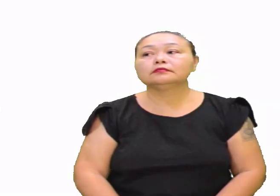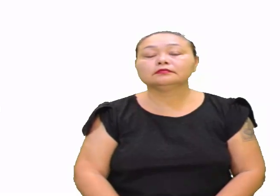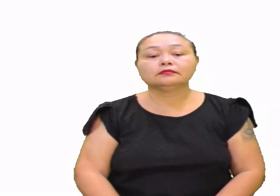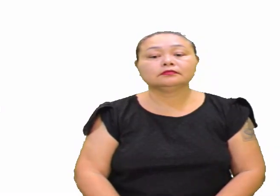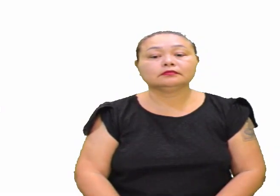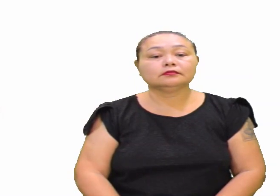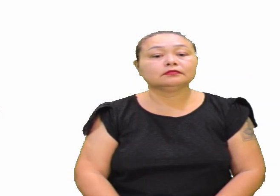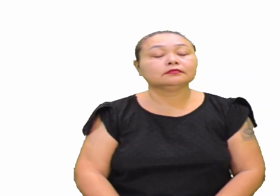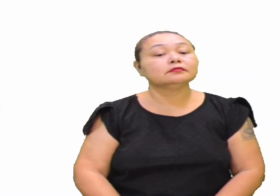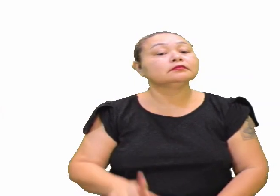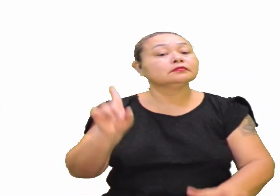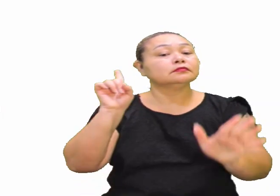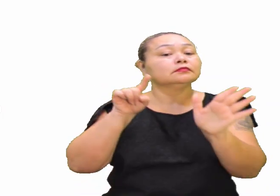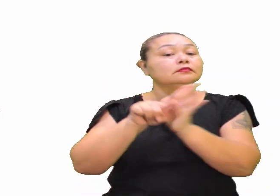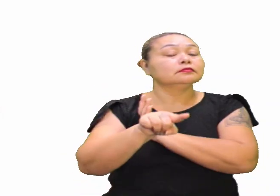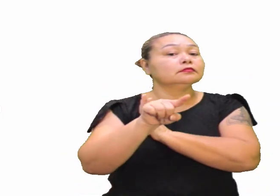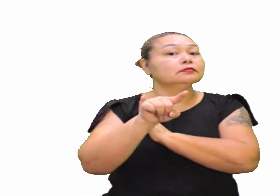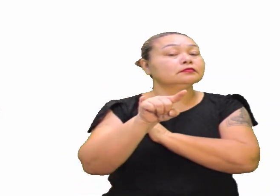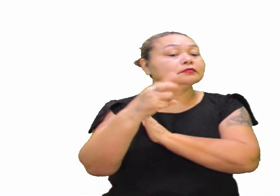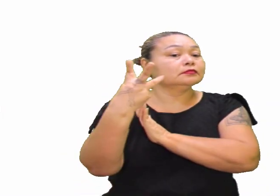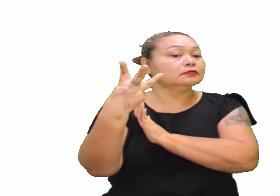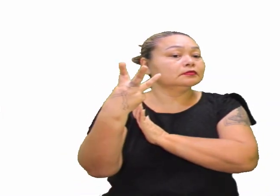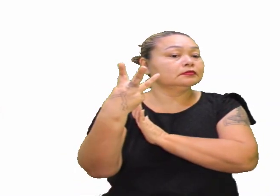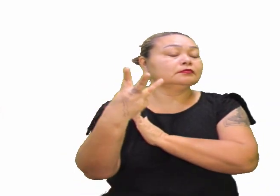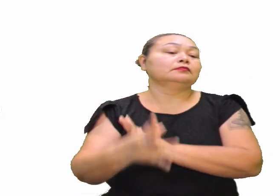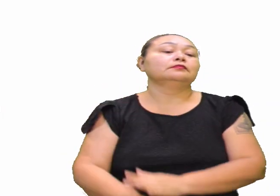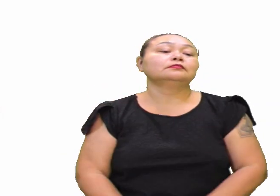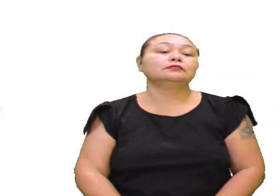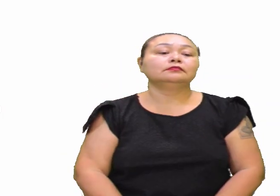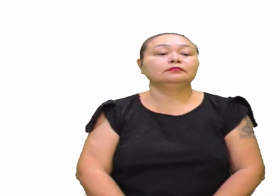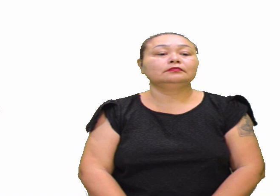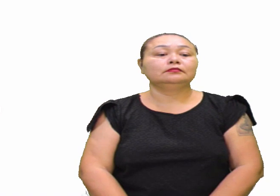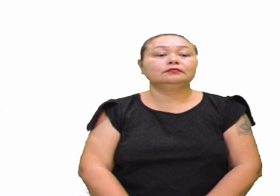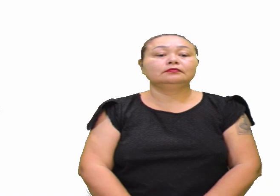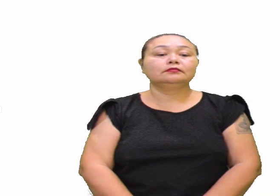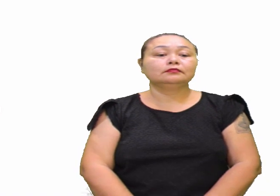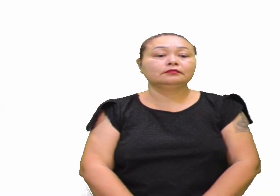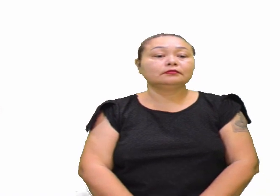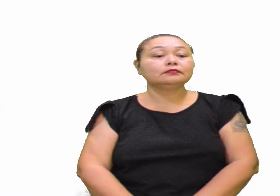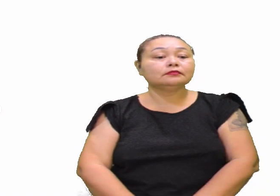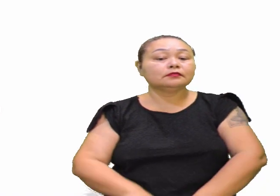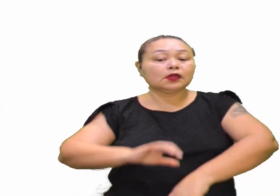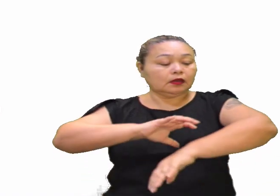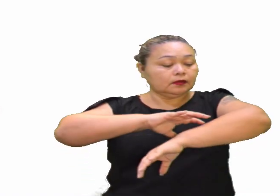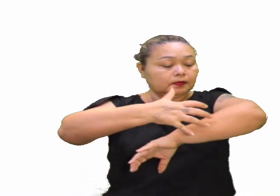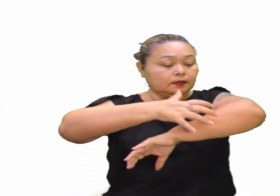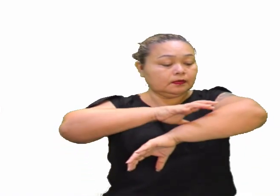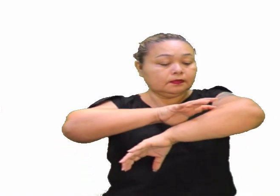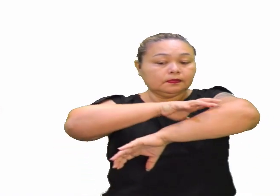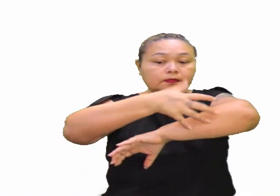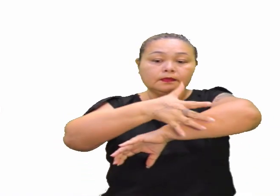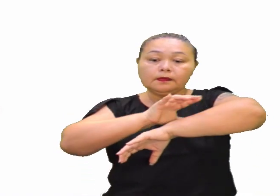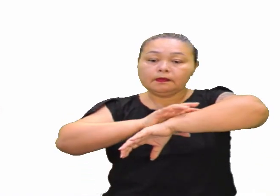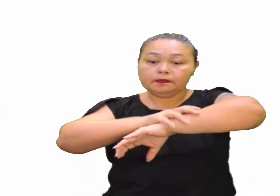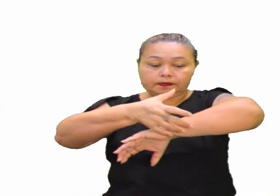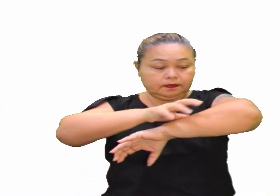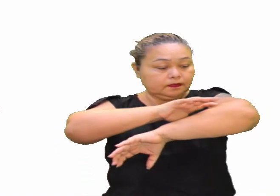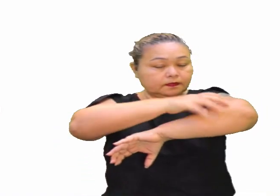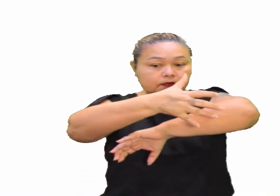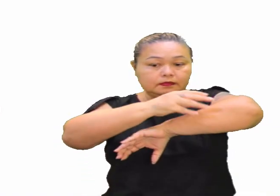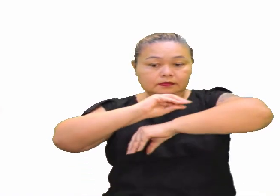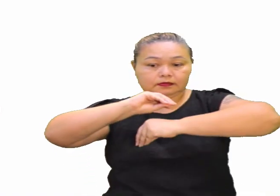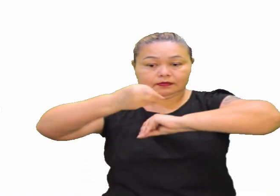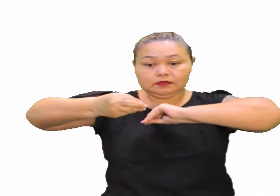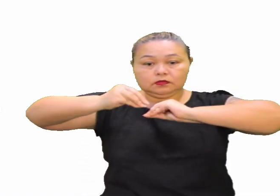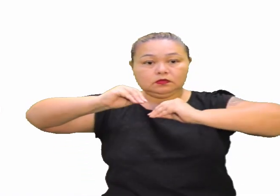Fenômeno que acontece quando dois ou mais genes interagem e controlam apenas